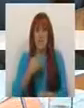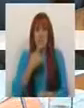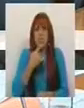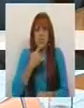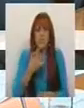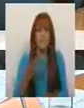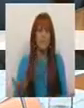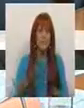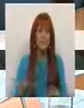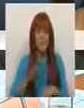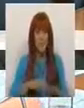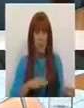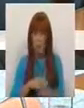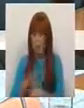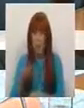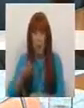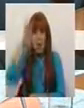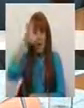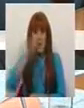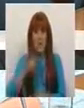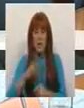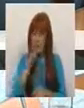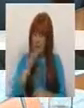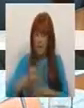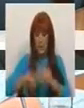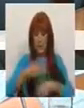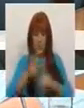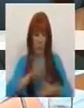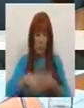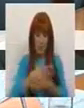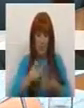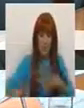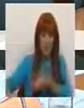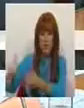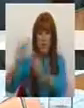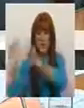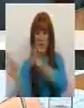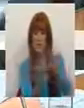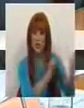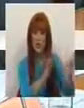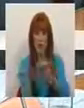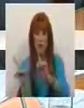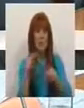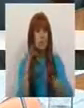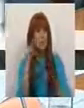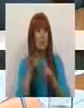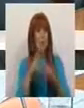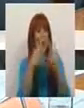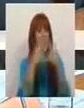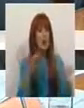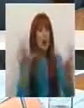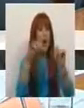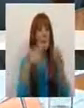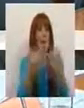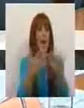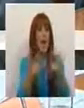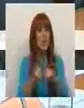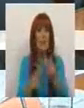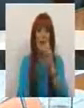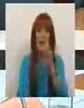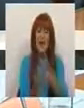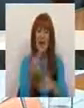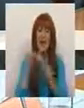sobreendividadas, e por esse motivo o anterior Governo pôs em prática um plano estratégico de transportes, no sentido de reestruturar e de